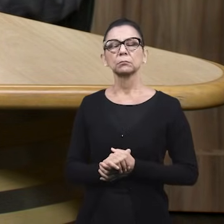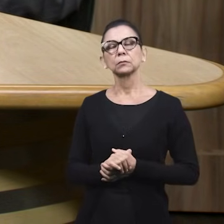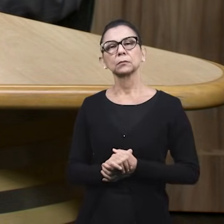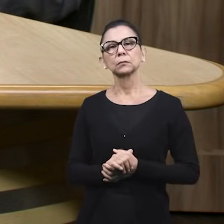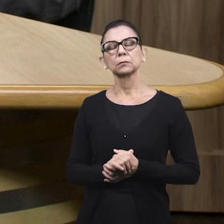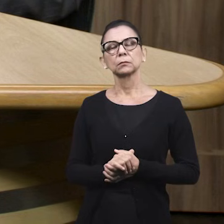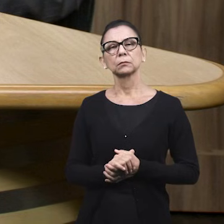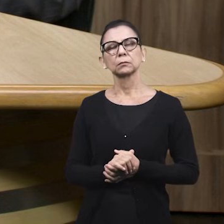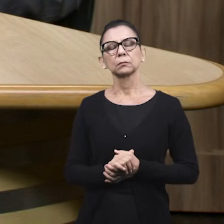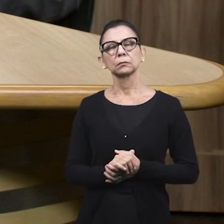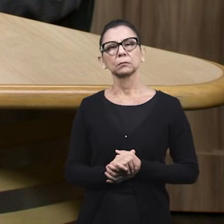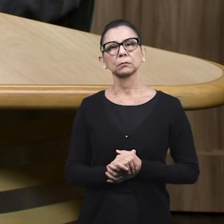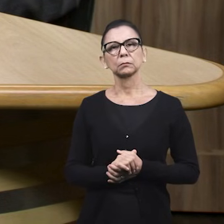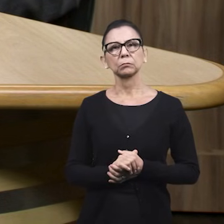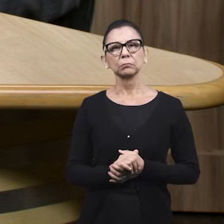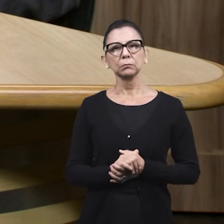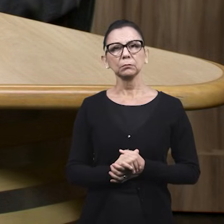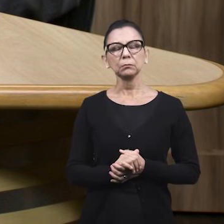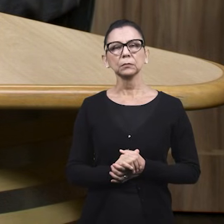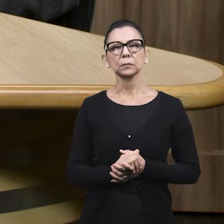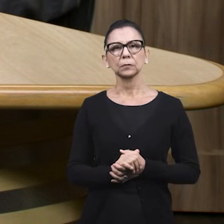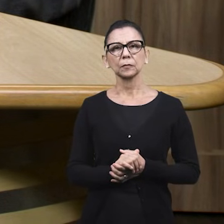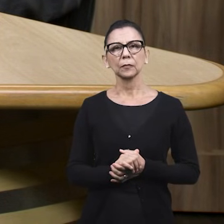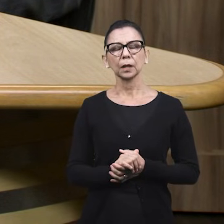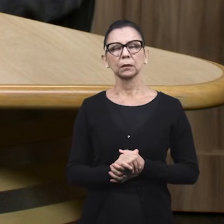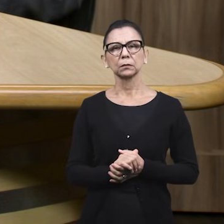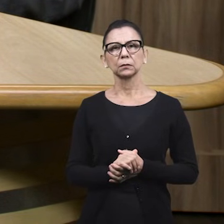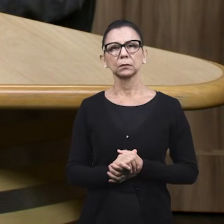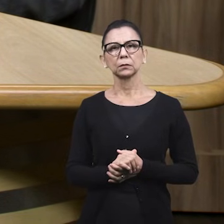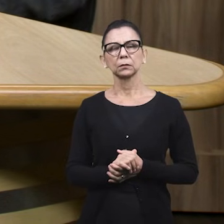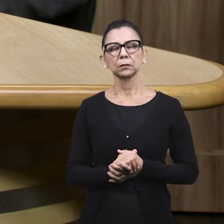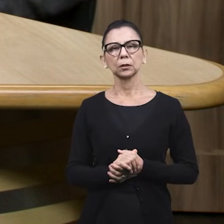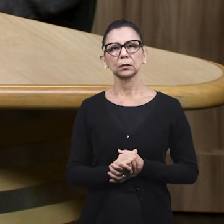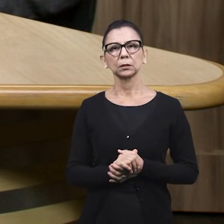falamos da grandiosidade de Deus.